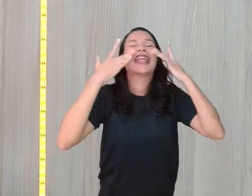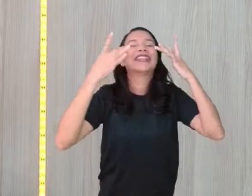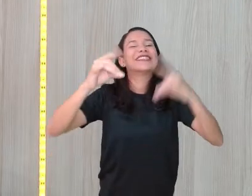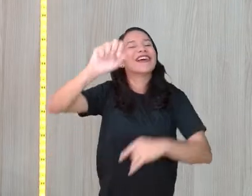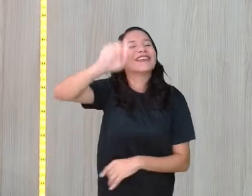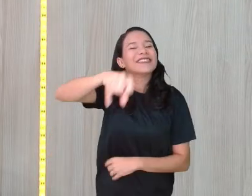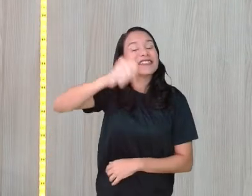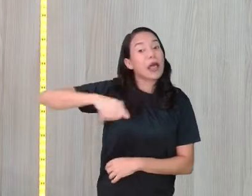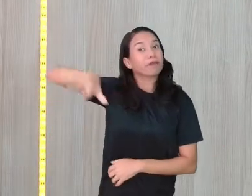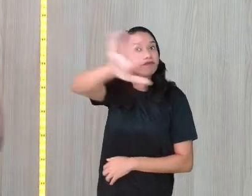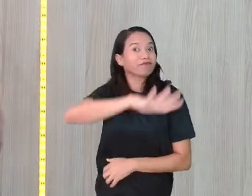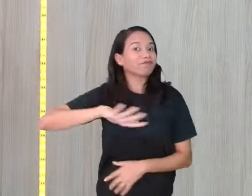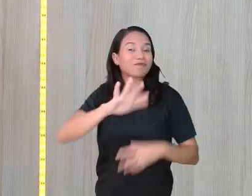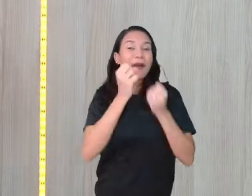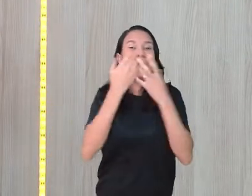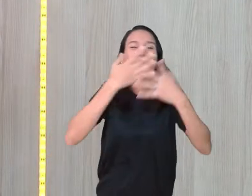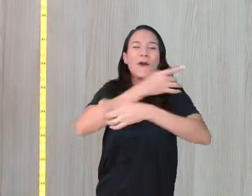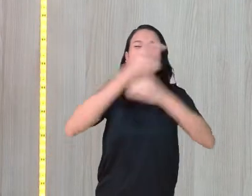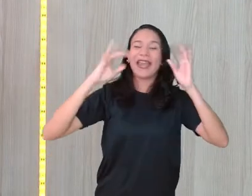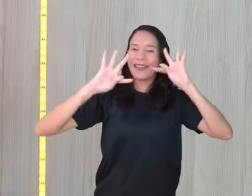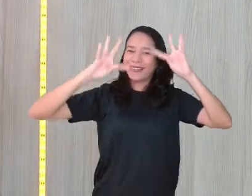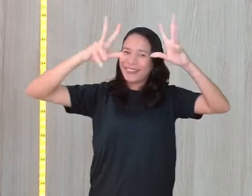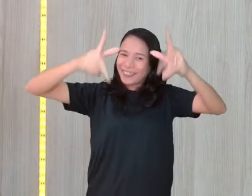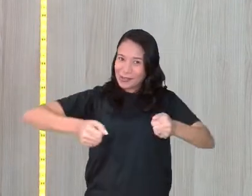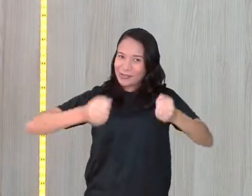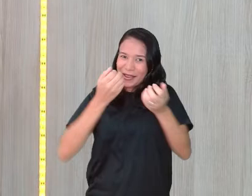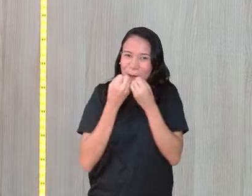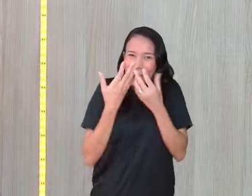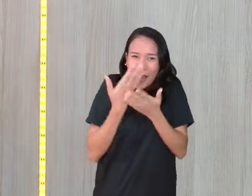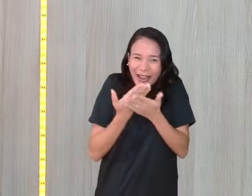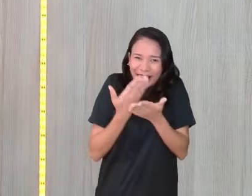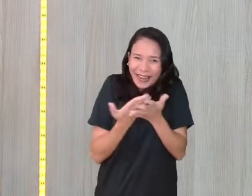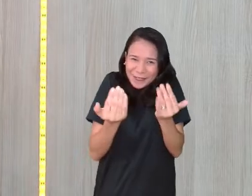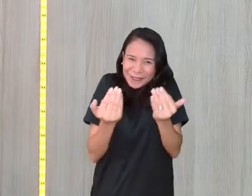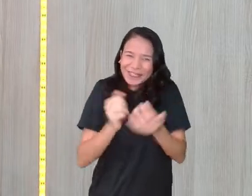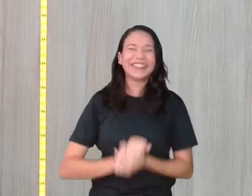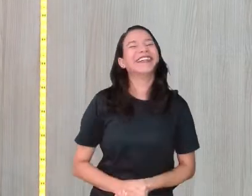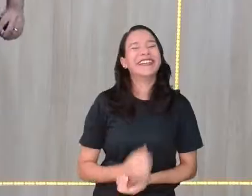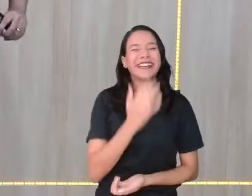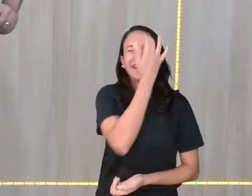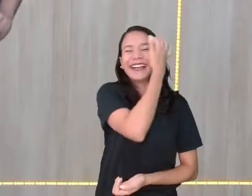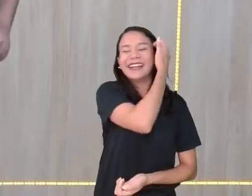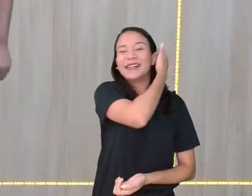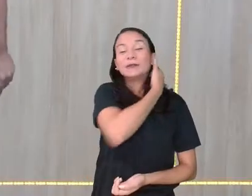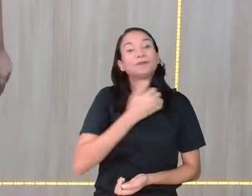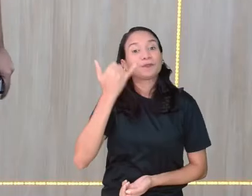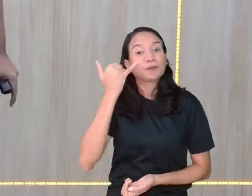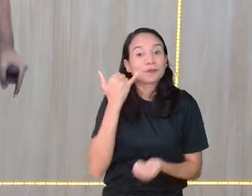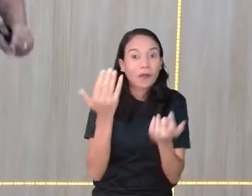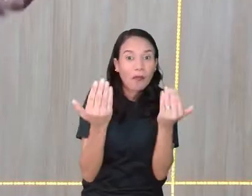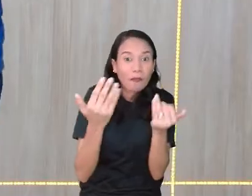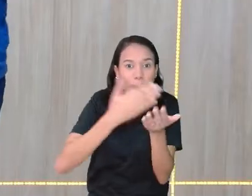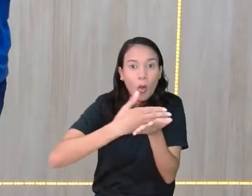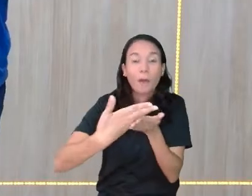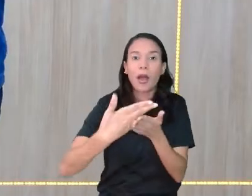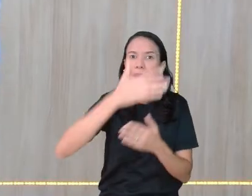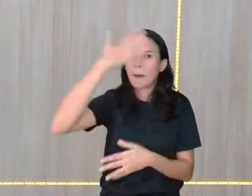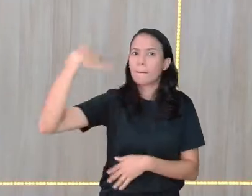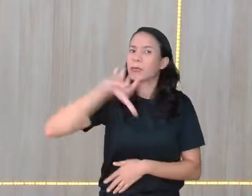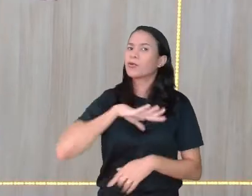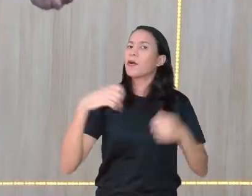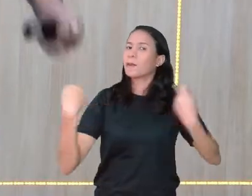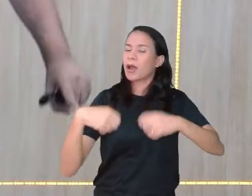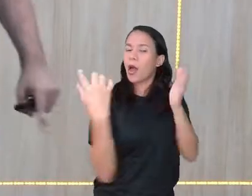no nosso ambiente. Um bom dia para todo mundo. Boa aula. Vamos embora, Gilson. Vamos embora, Billy Paul, porque o pessoal vai ter que baixar o